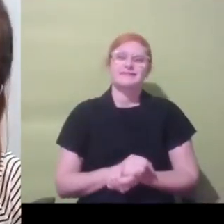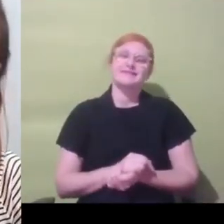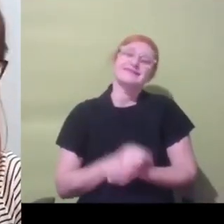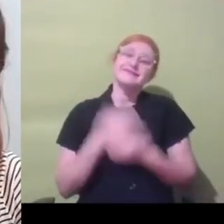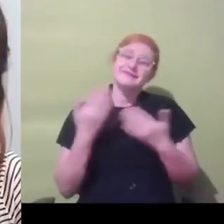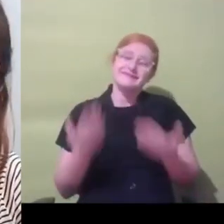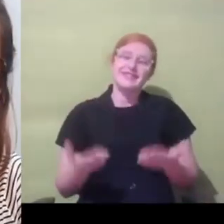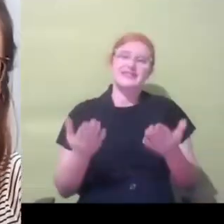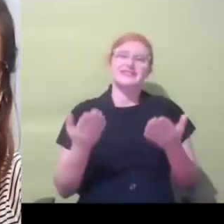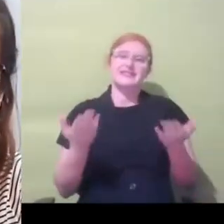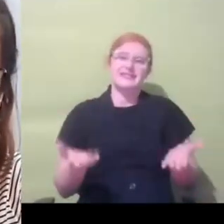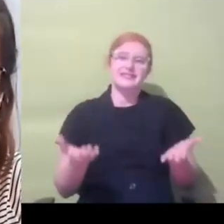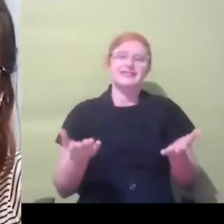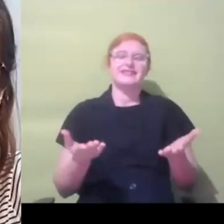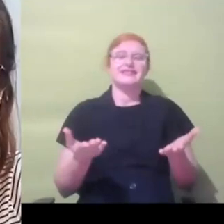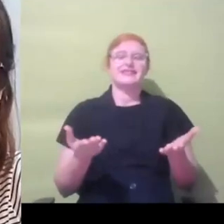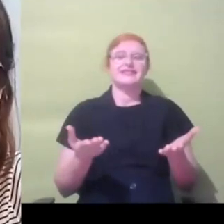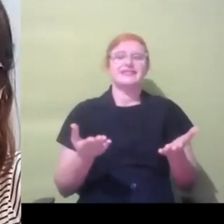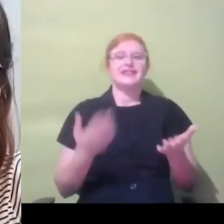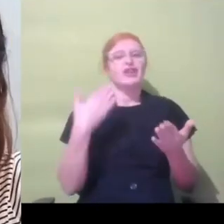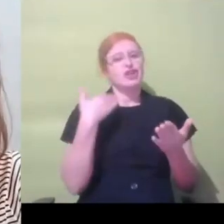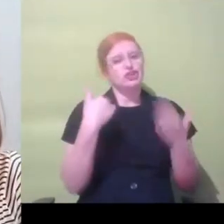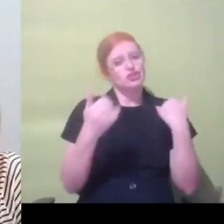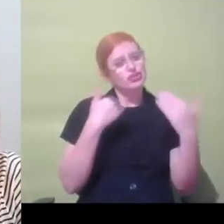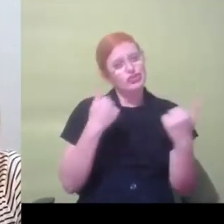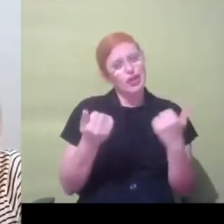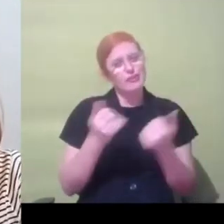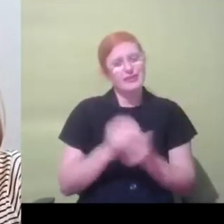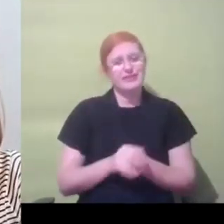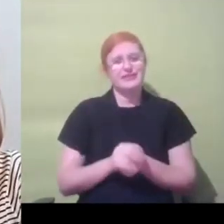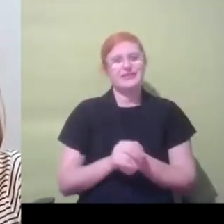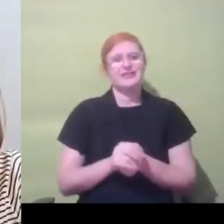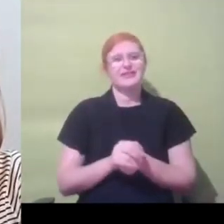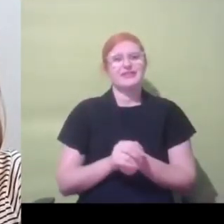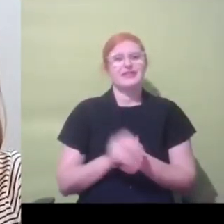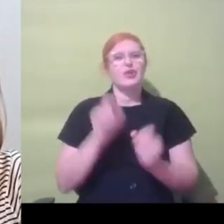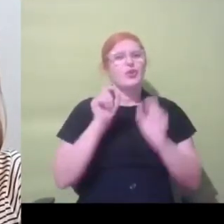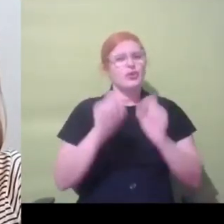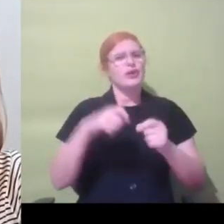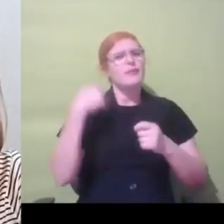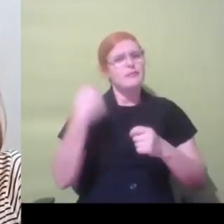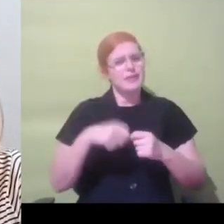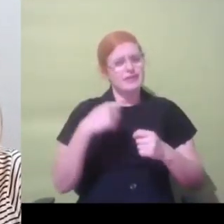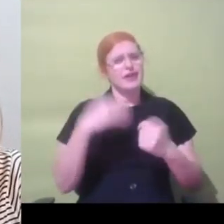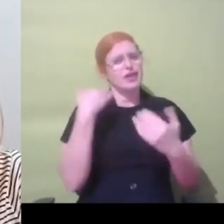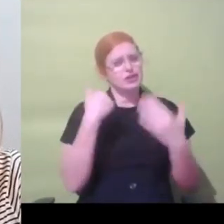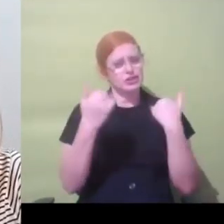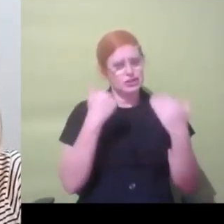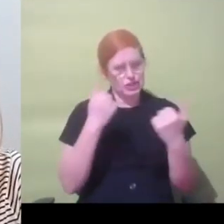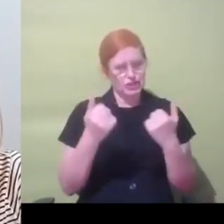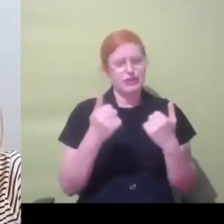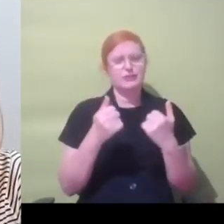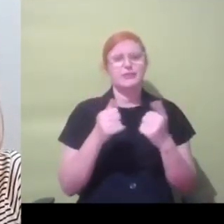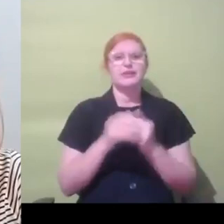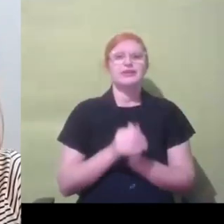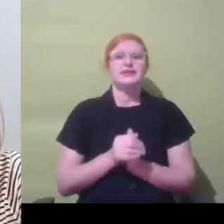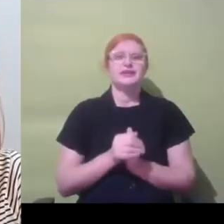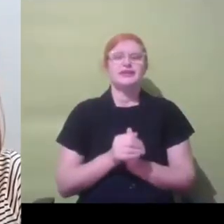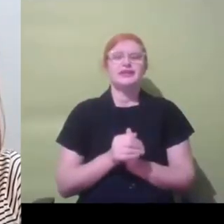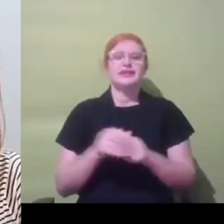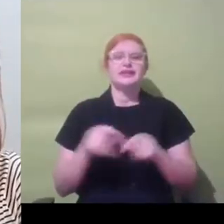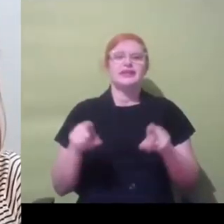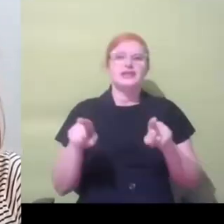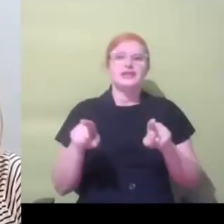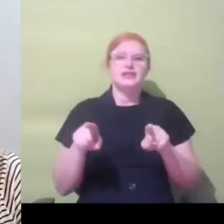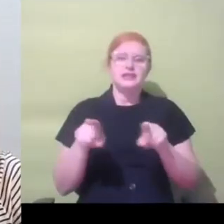E é isso. Estamos à disposição de vocês, para o que vocês precisarem. A Silvia está lembrando que a UFBA tem